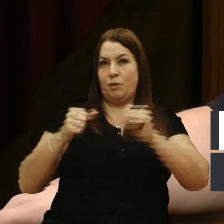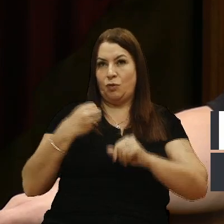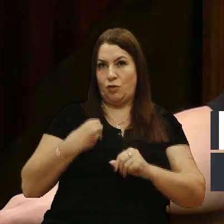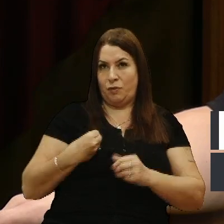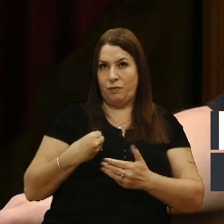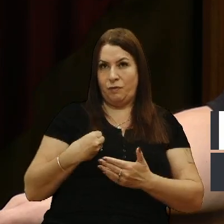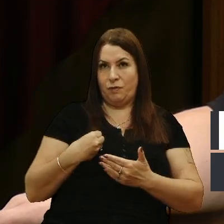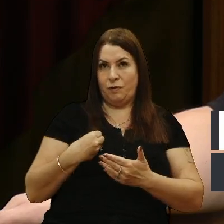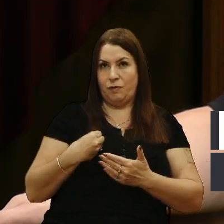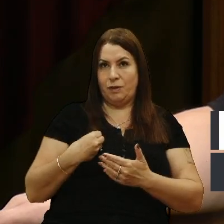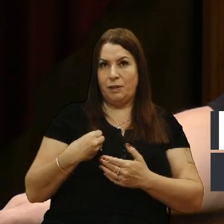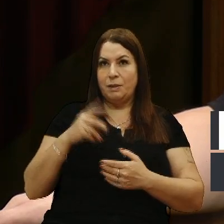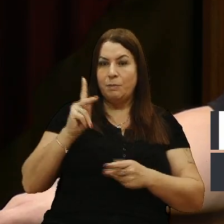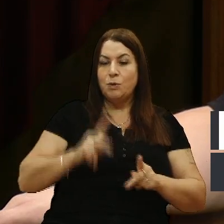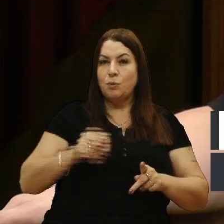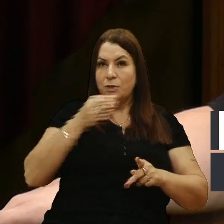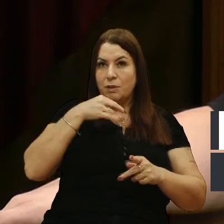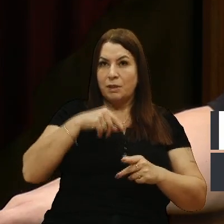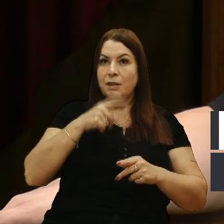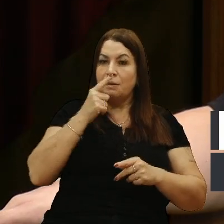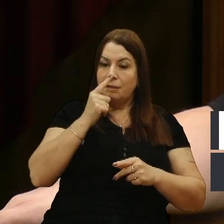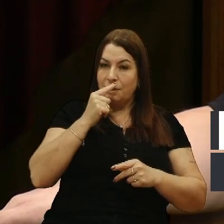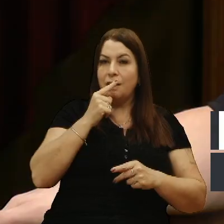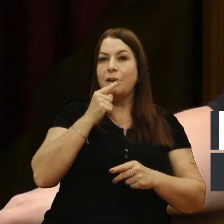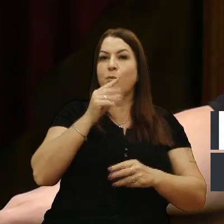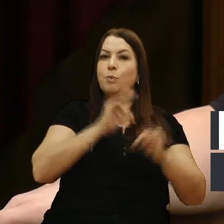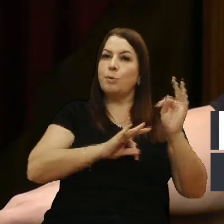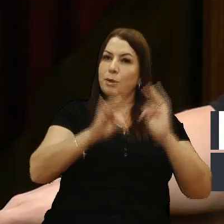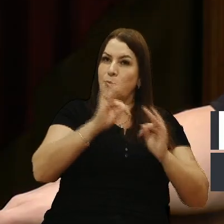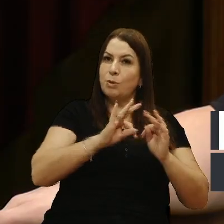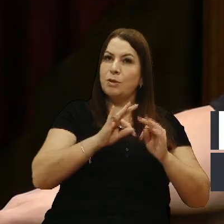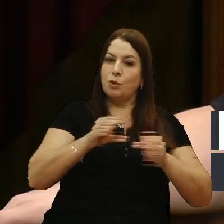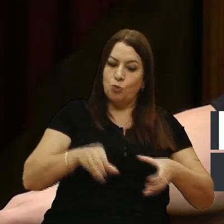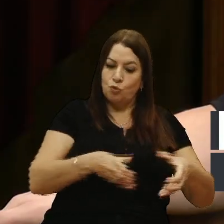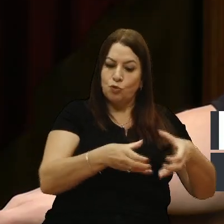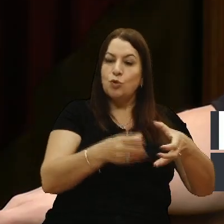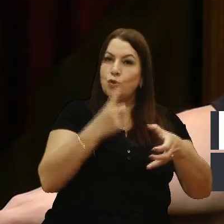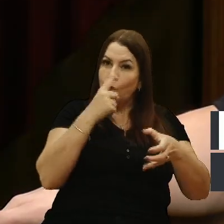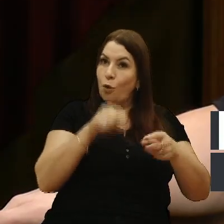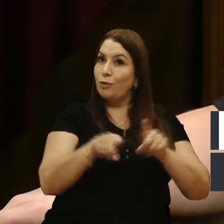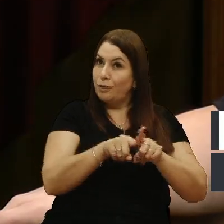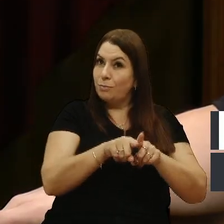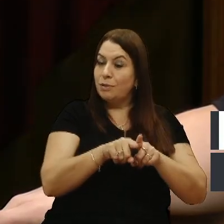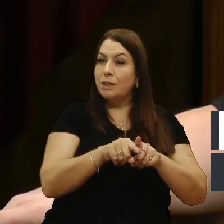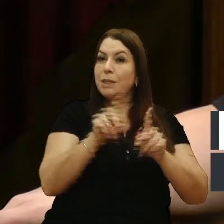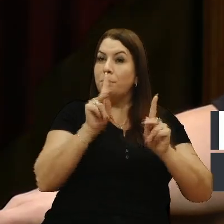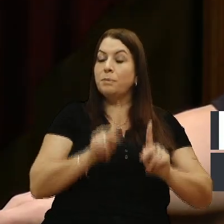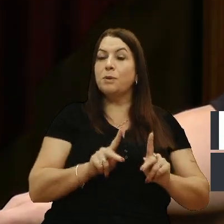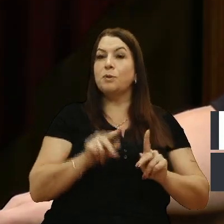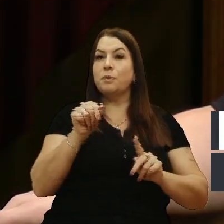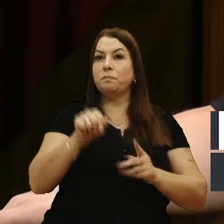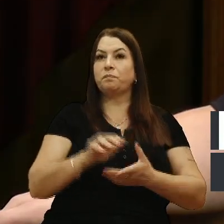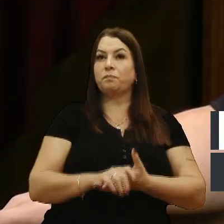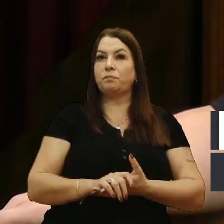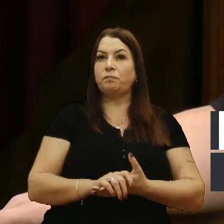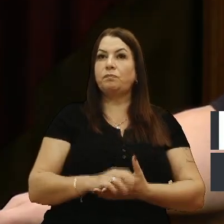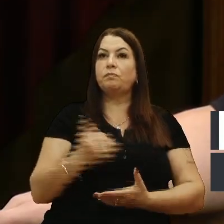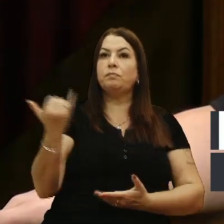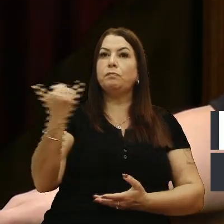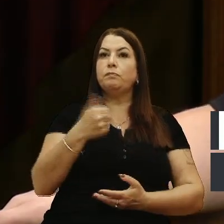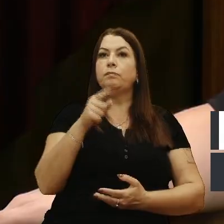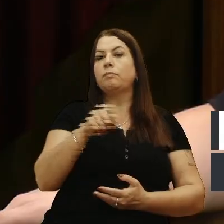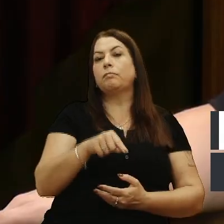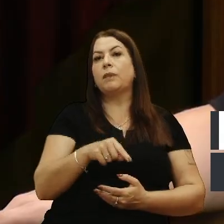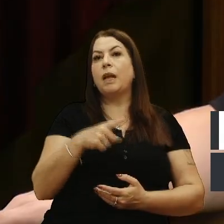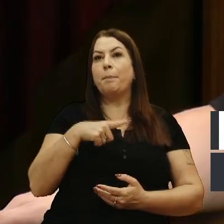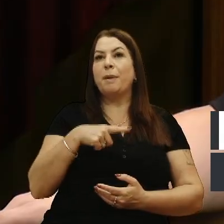vida dos caxienses, levando água e tratamento de esgoto. Aí vem muitas vezes pessoas nos falando, mas